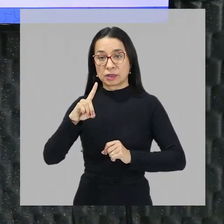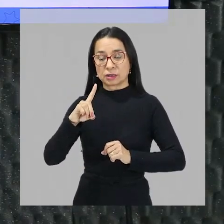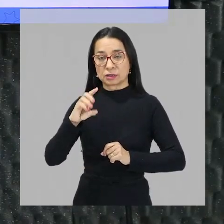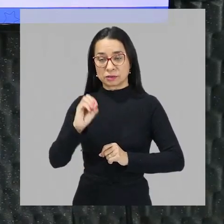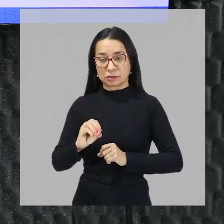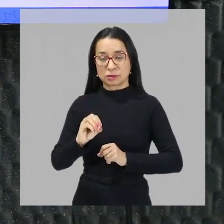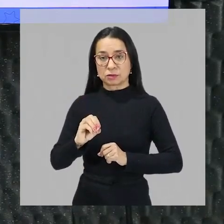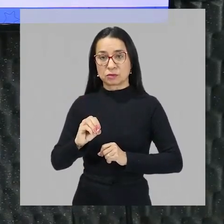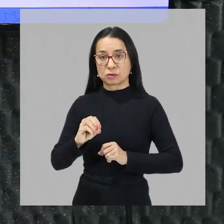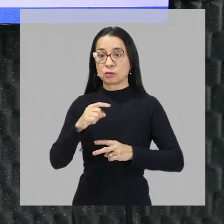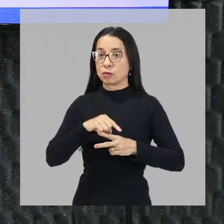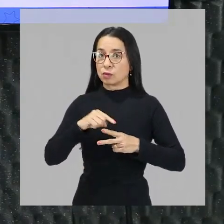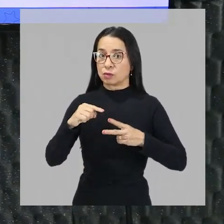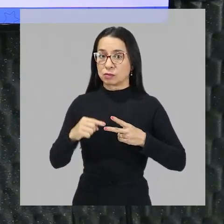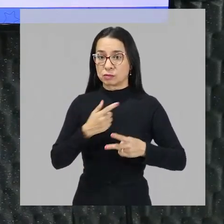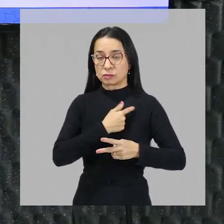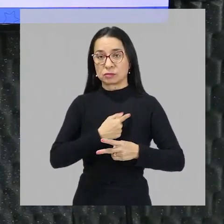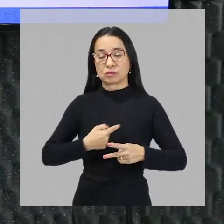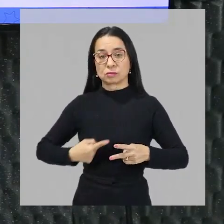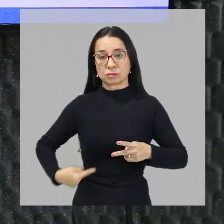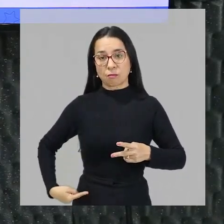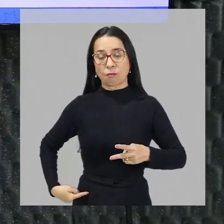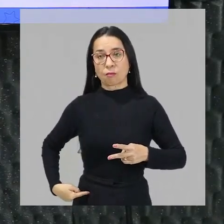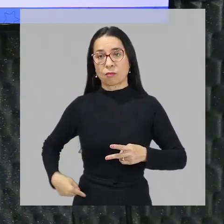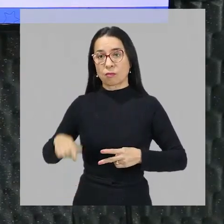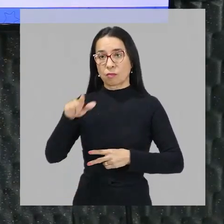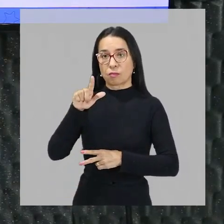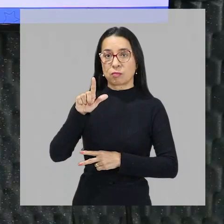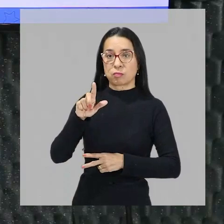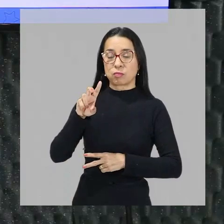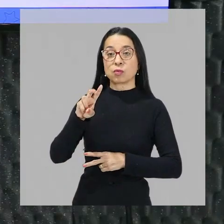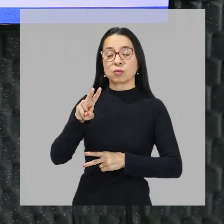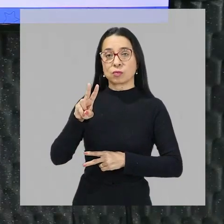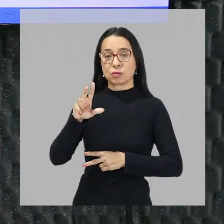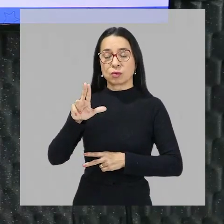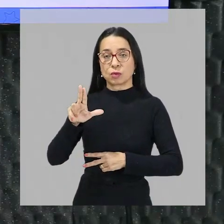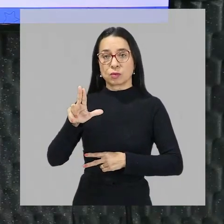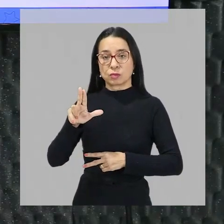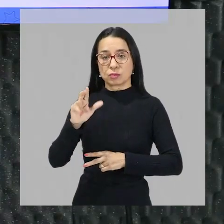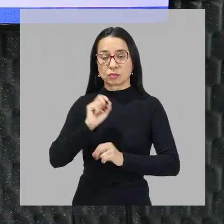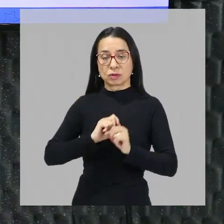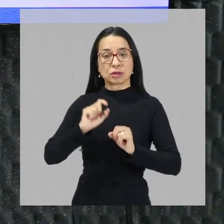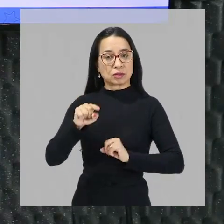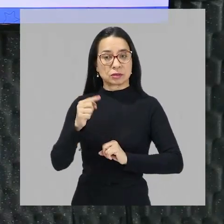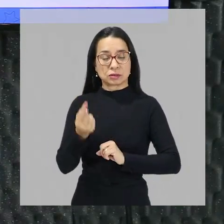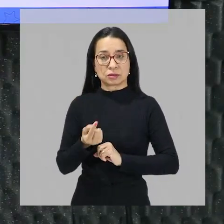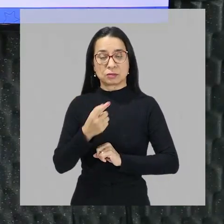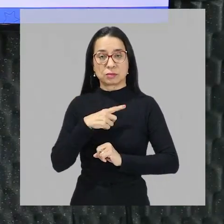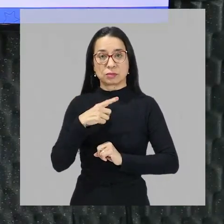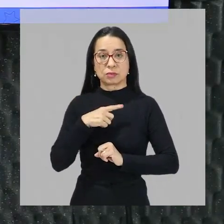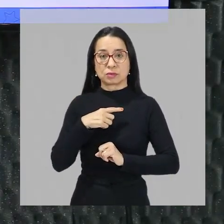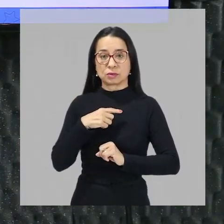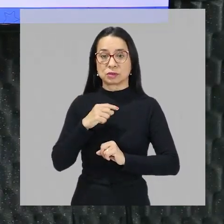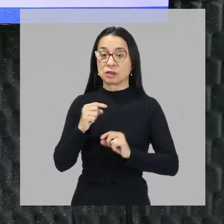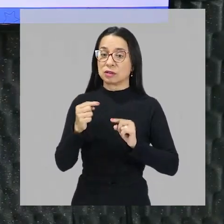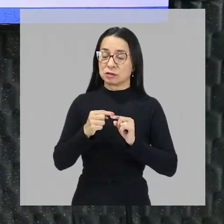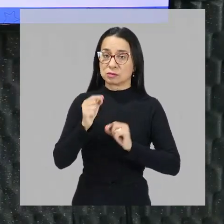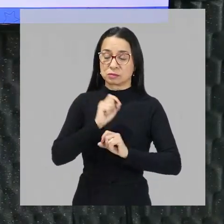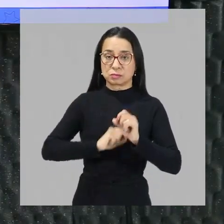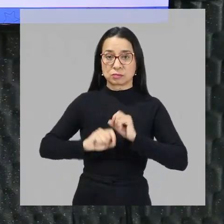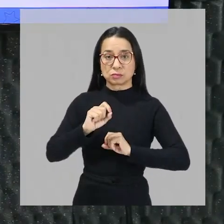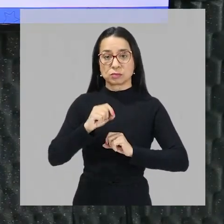nós teremos 1 mandato e meio, né, por conta do processo, basicamente, de impeachment